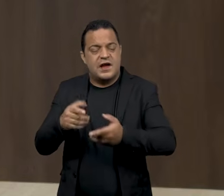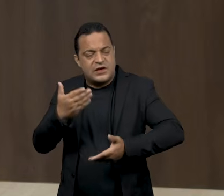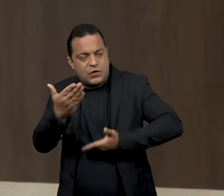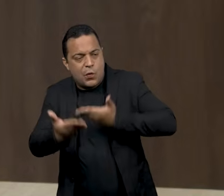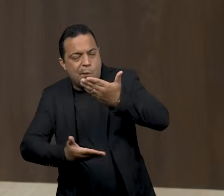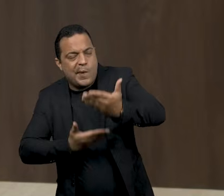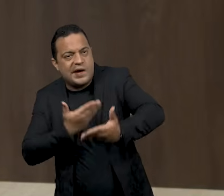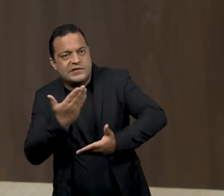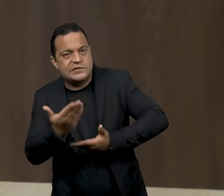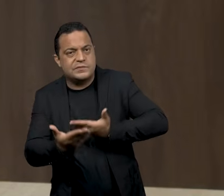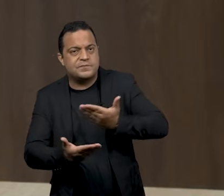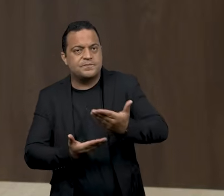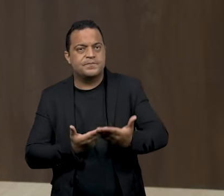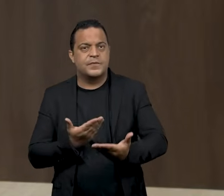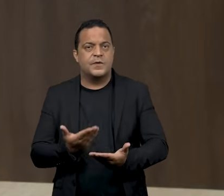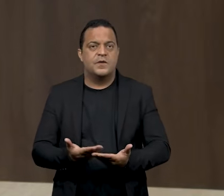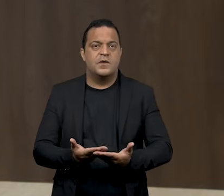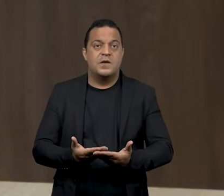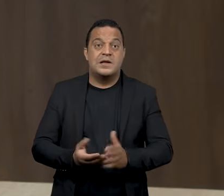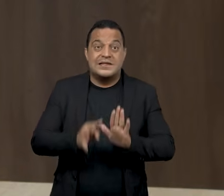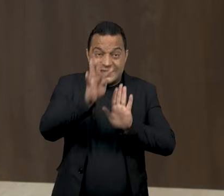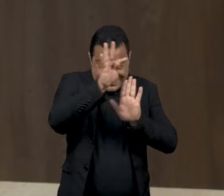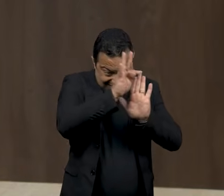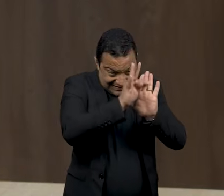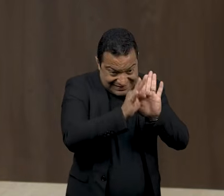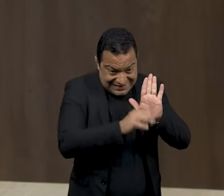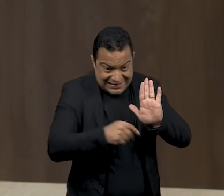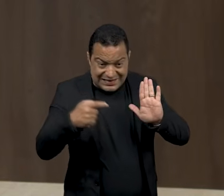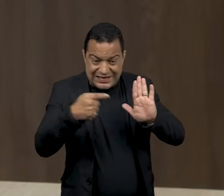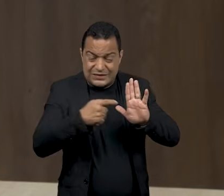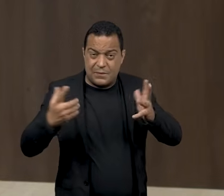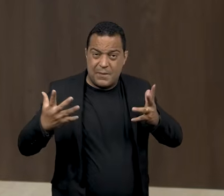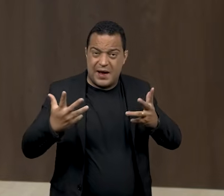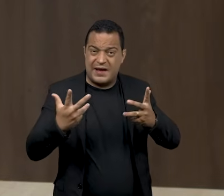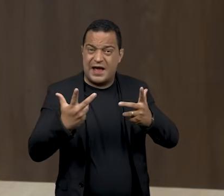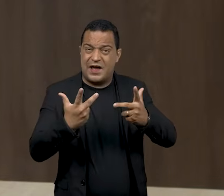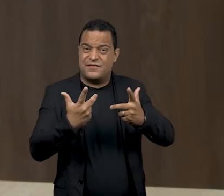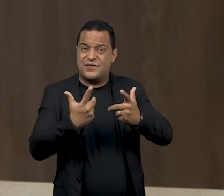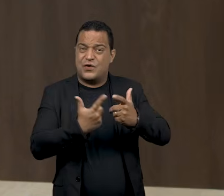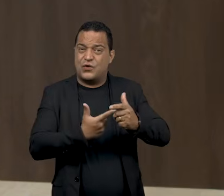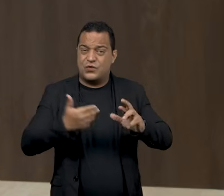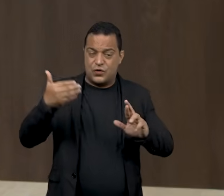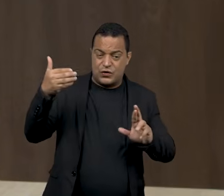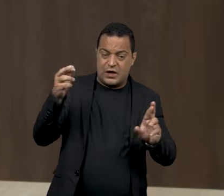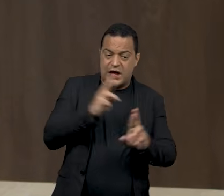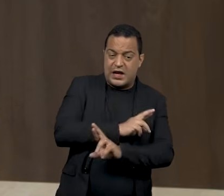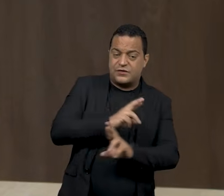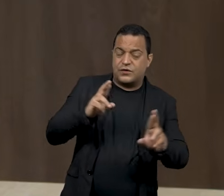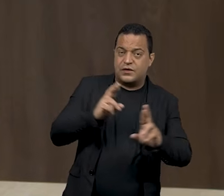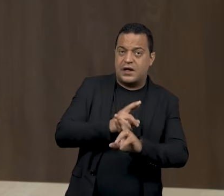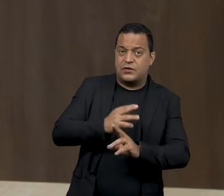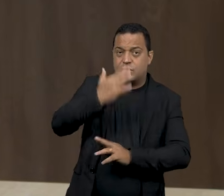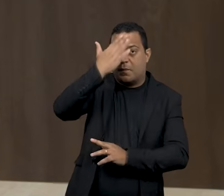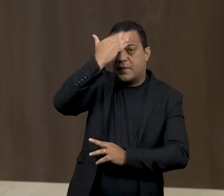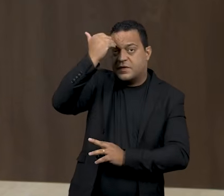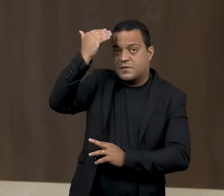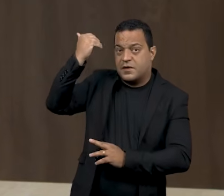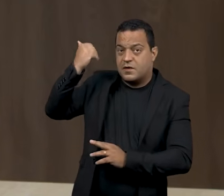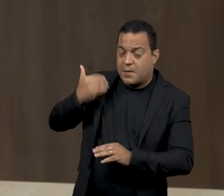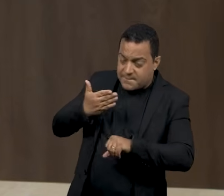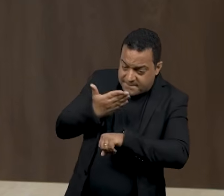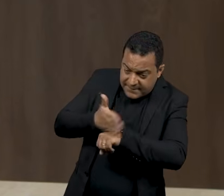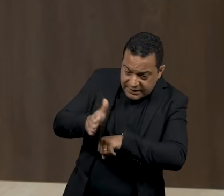ouvimos, compartilhamos. Quantos textos bíblicos maravilhosos que nós relacionamos com princípios de sabedoria e